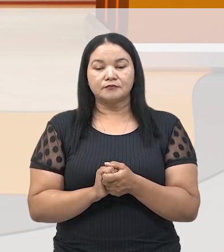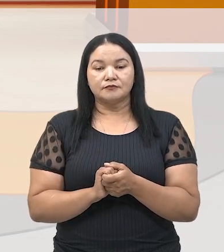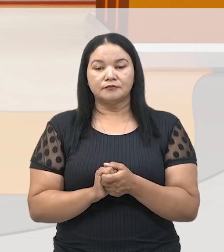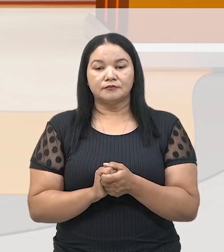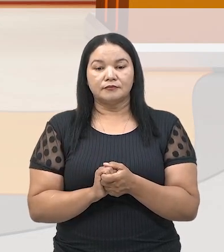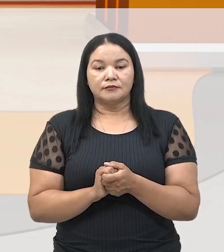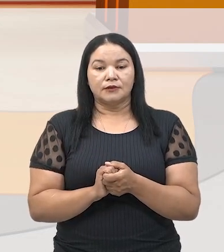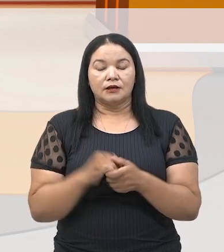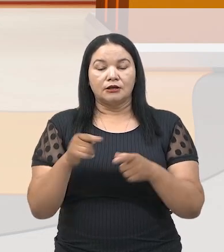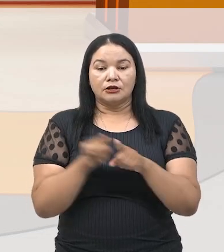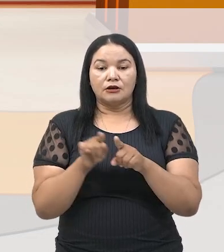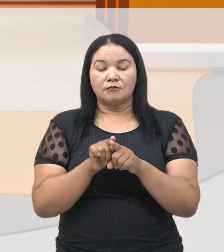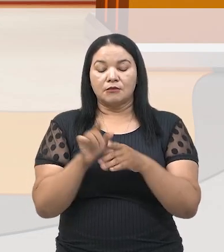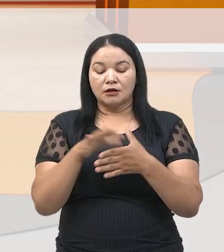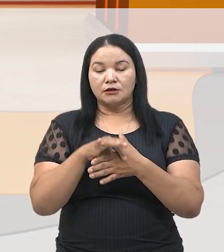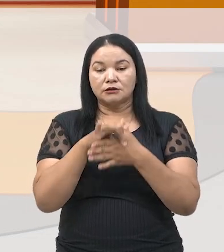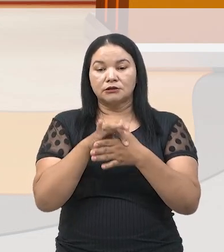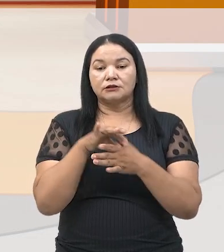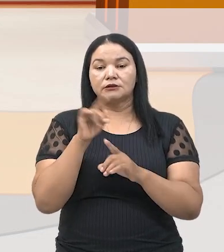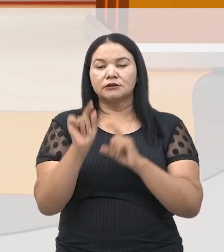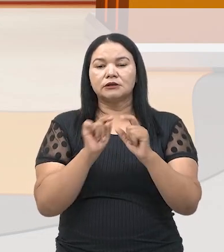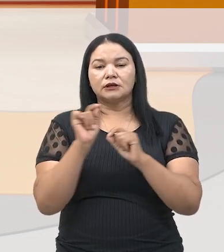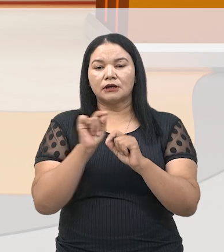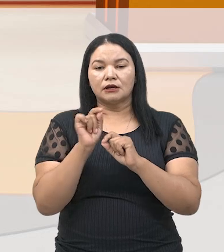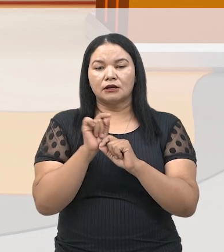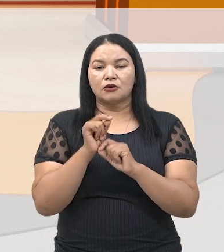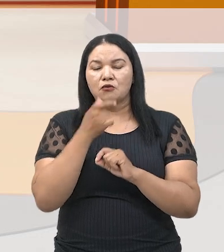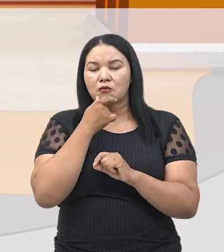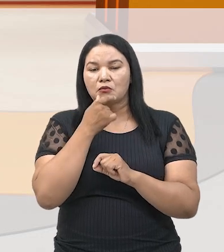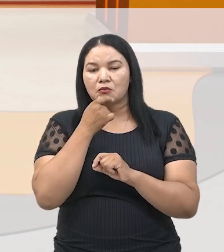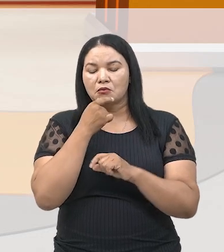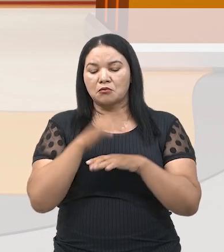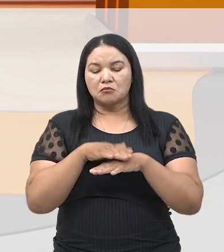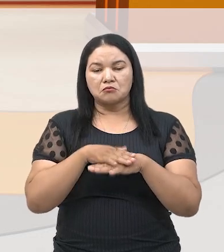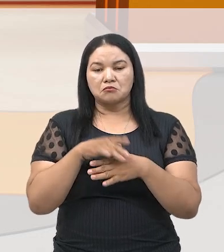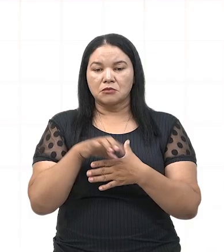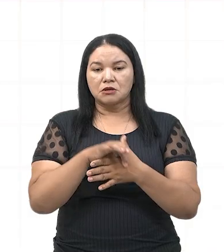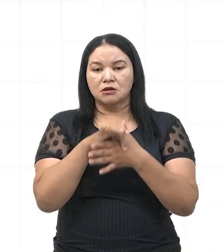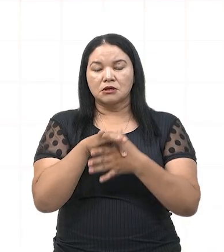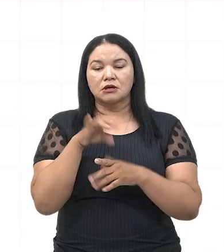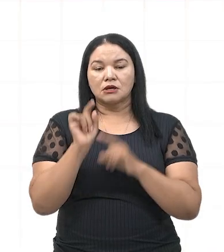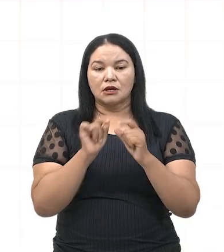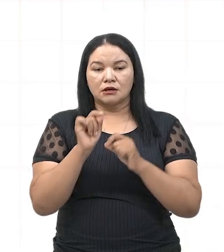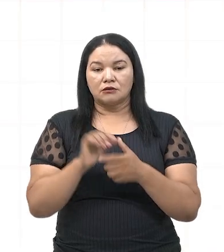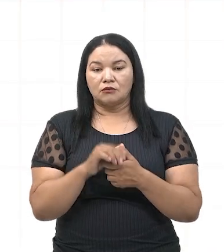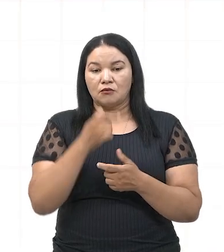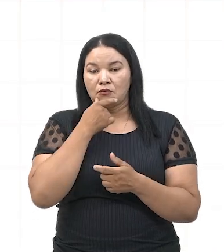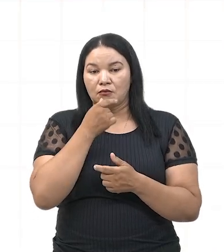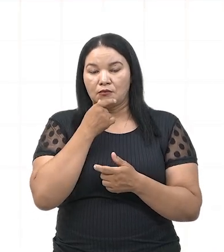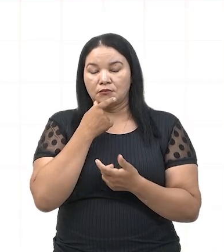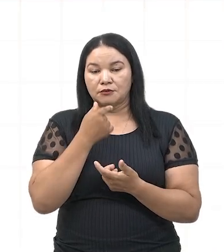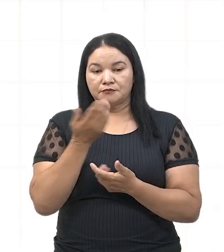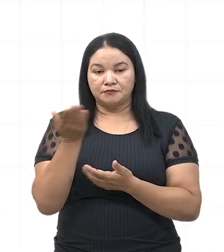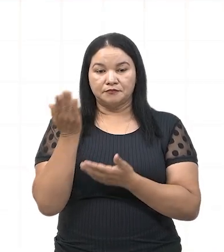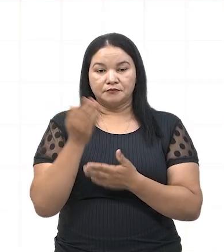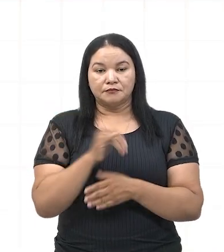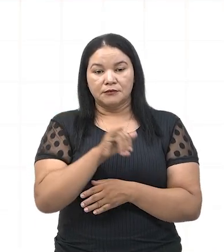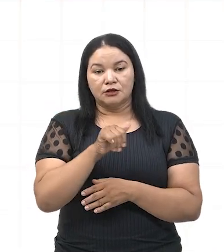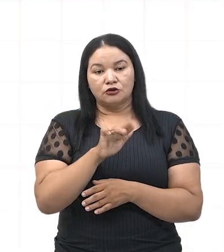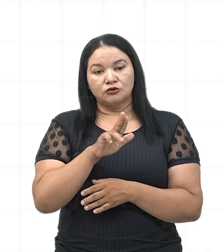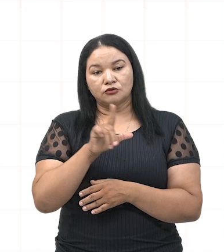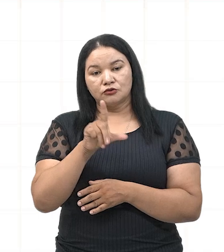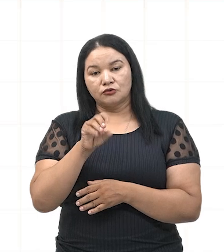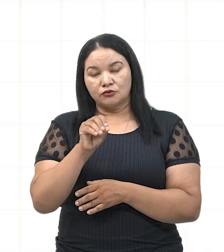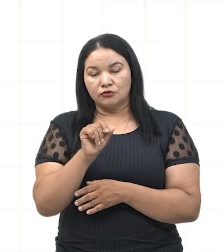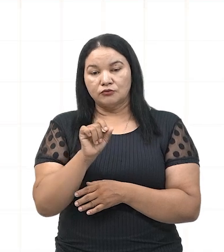os líderes dessa revolta. Quem vai ser os líderes da revolta federalista? Vamos a eles. Nós temos Júlio de